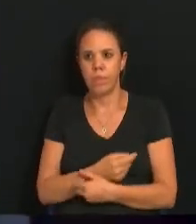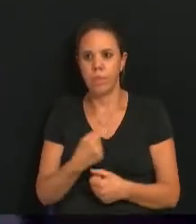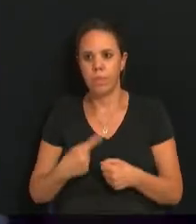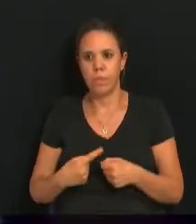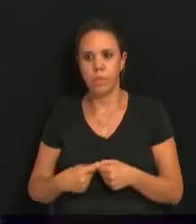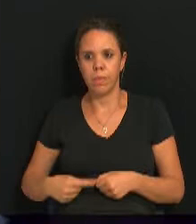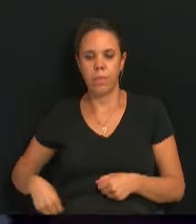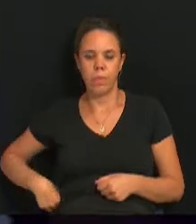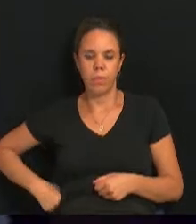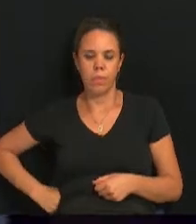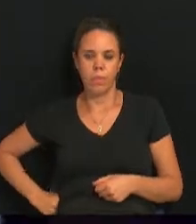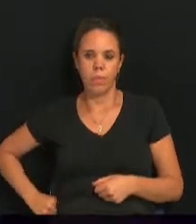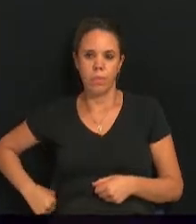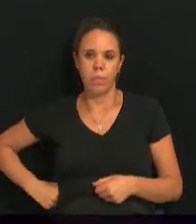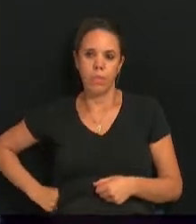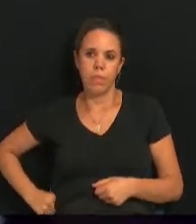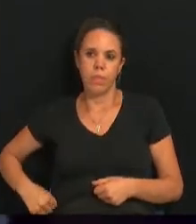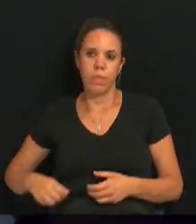Campinas.